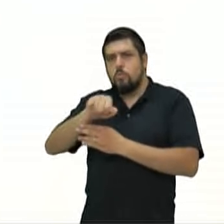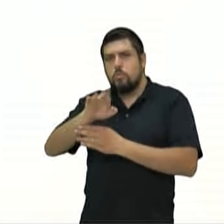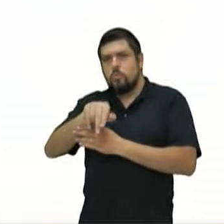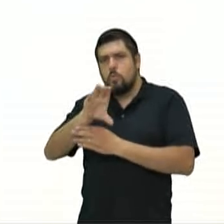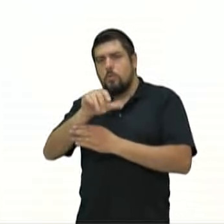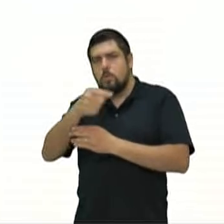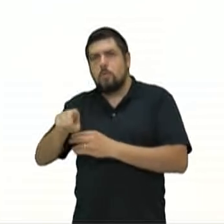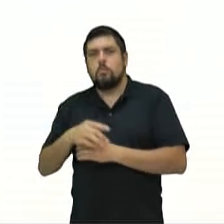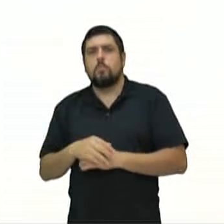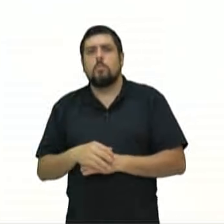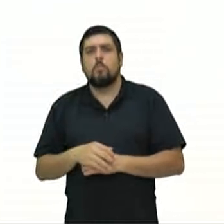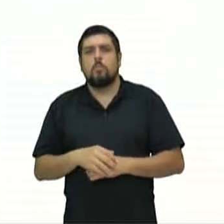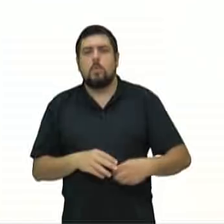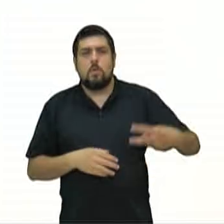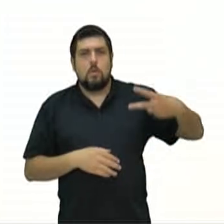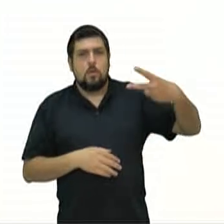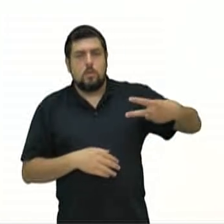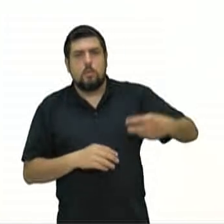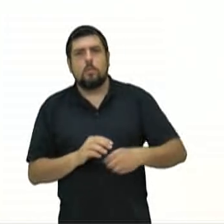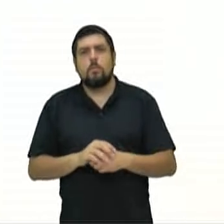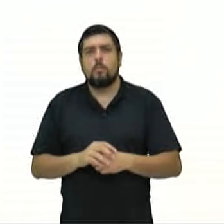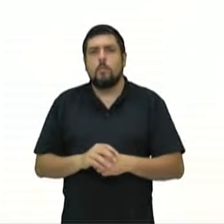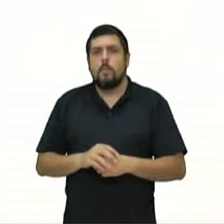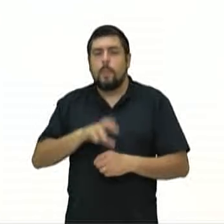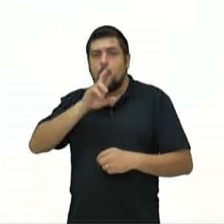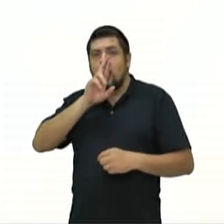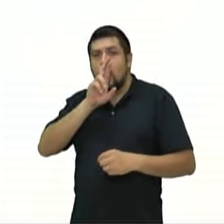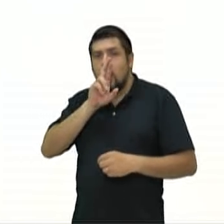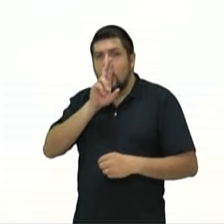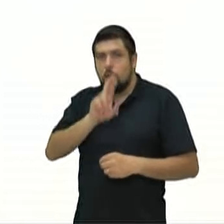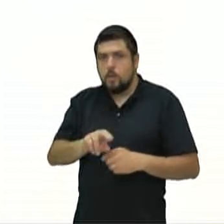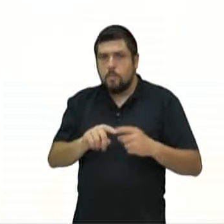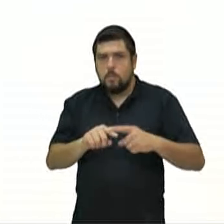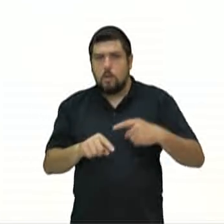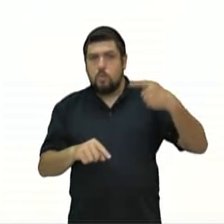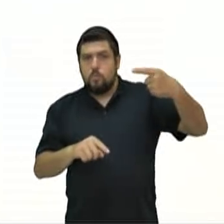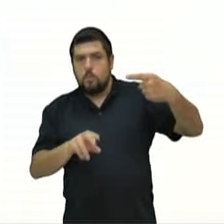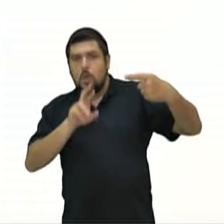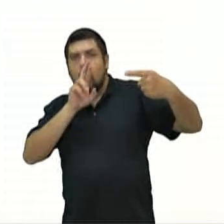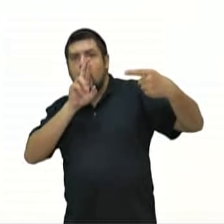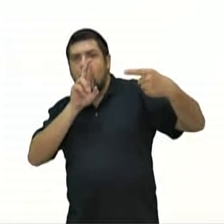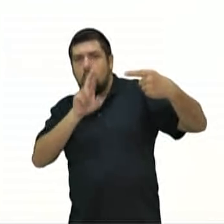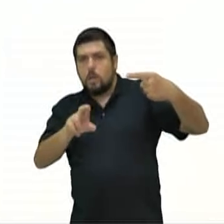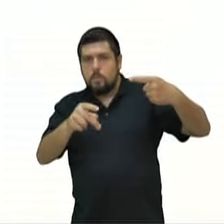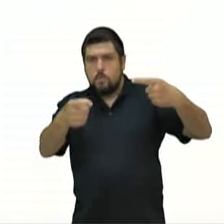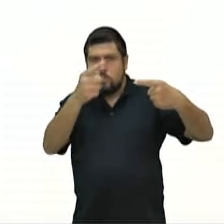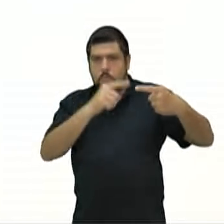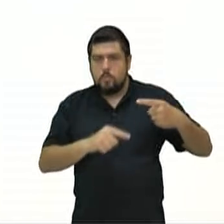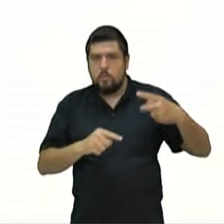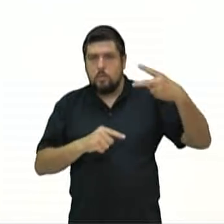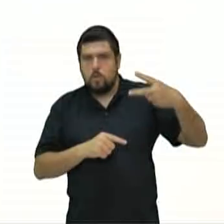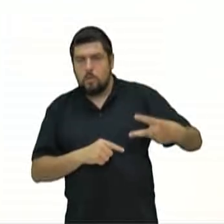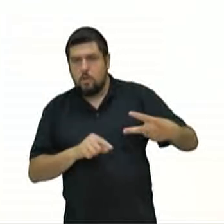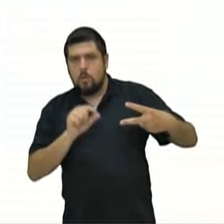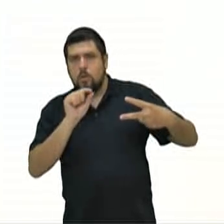ela. 2. Considerando a resposta da questão acima, respondo aqui, qual é a transformação apresentada pelo autor nesse